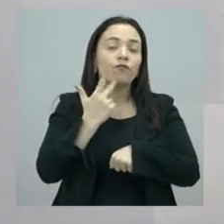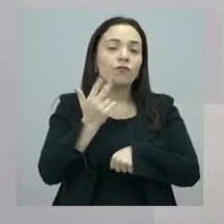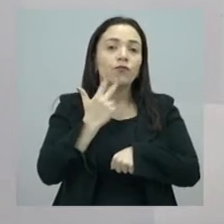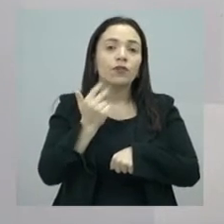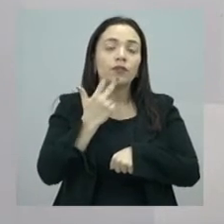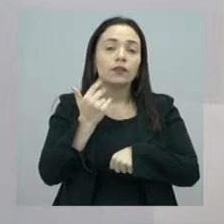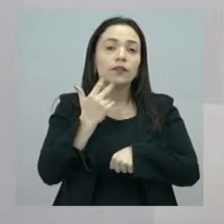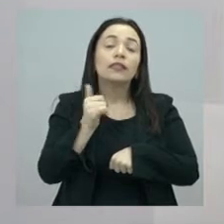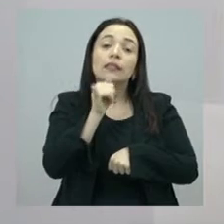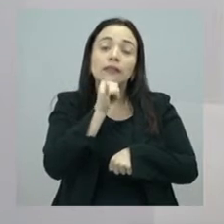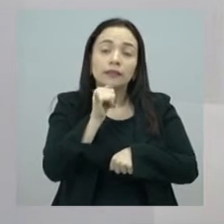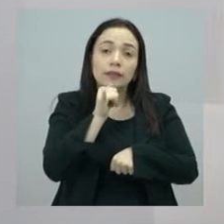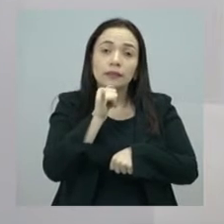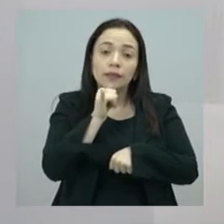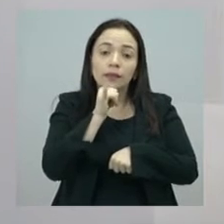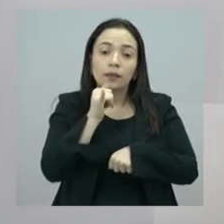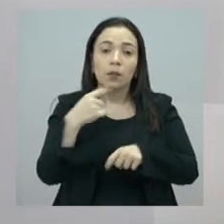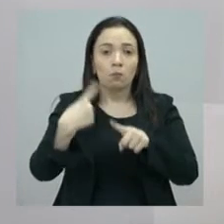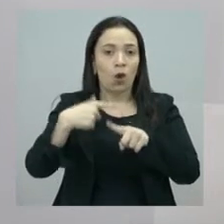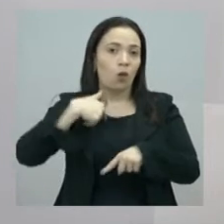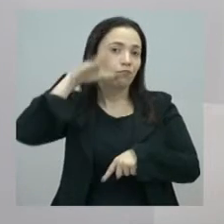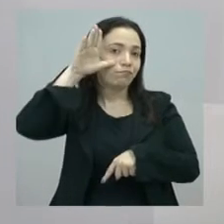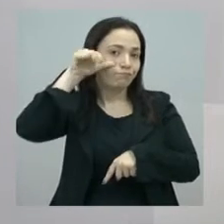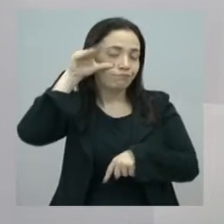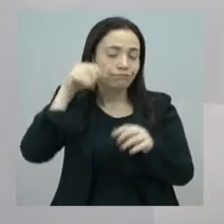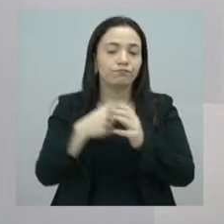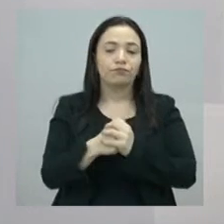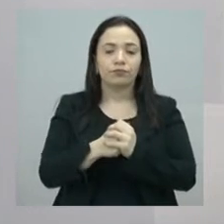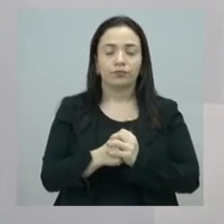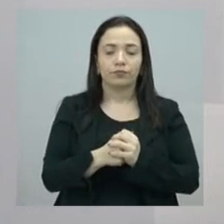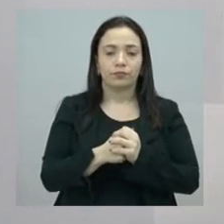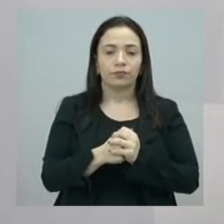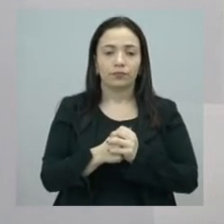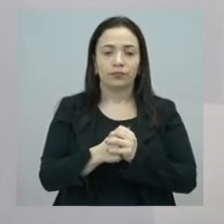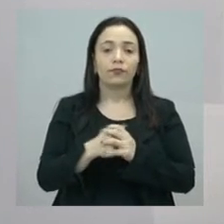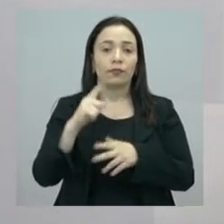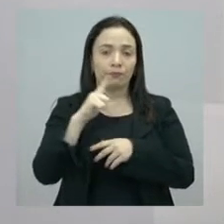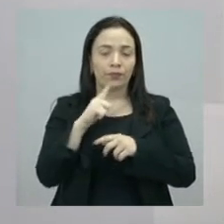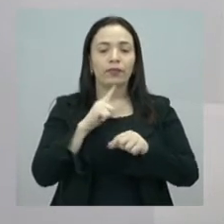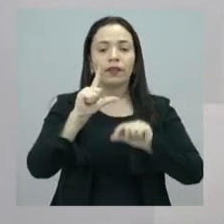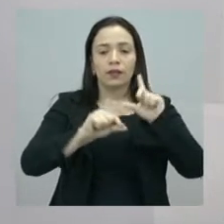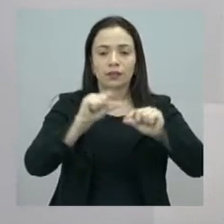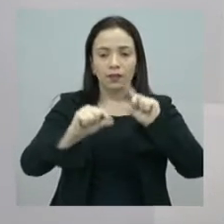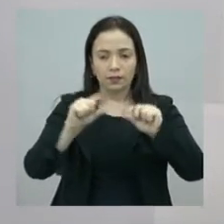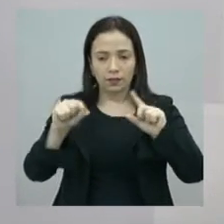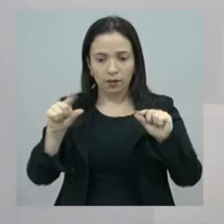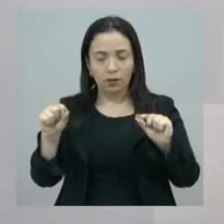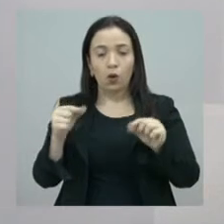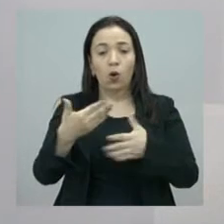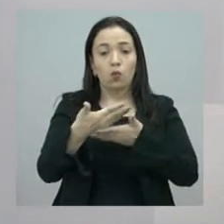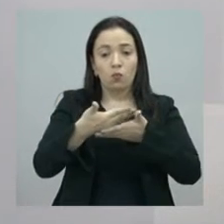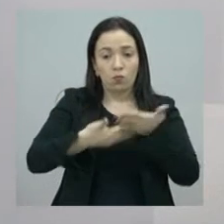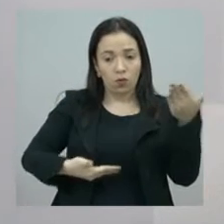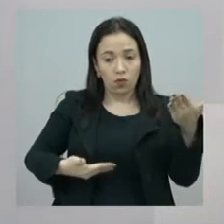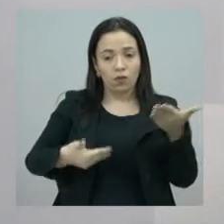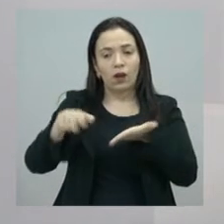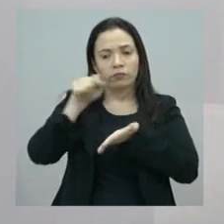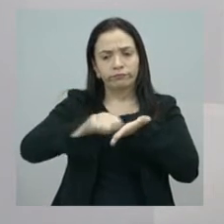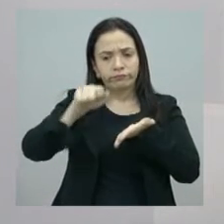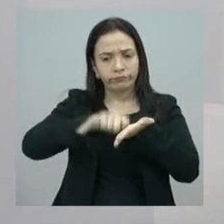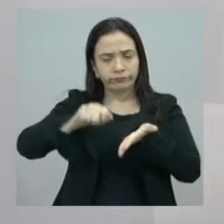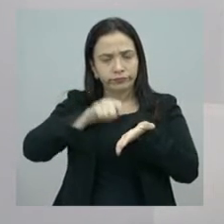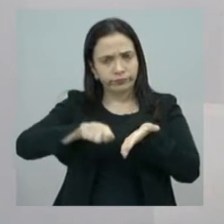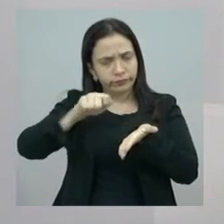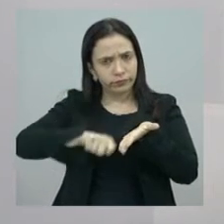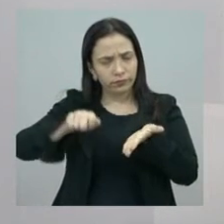exemplo de Fortaleza, que é o que eu acompanho. Há uma seleção, né, uma prova que ela é escrita, que